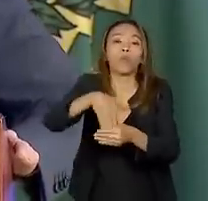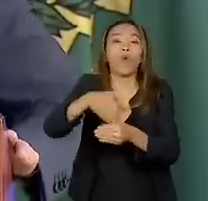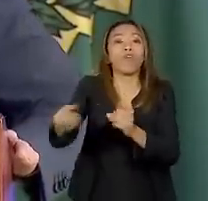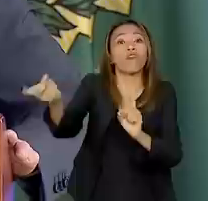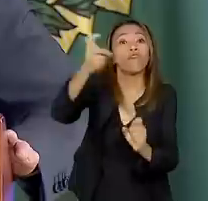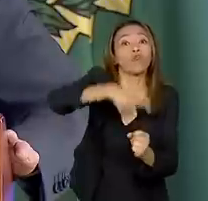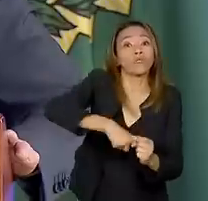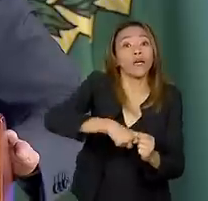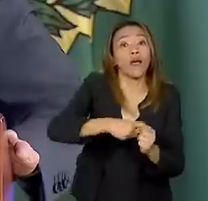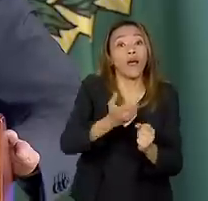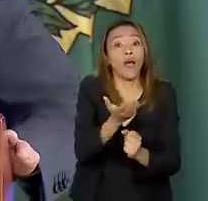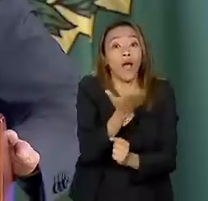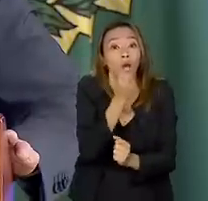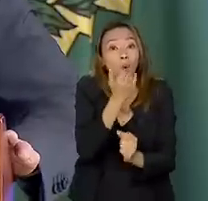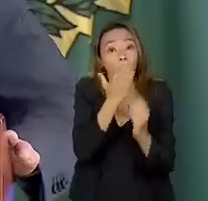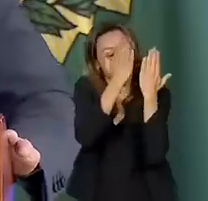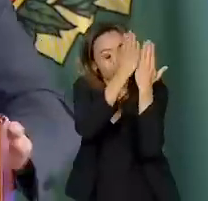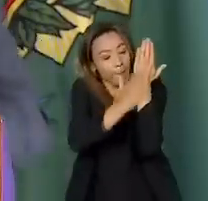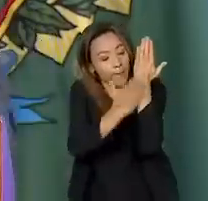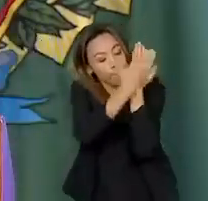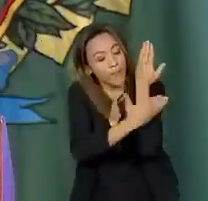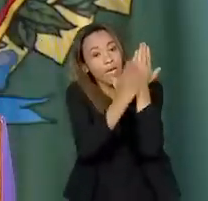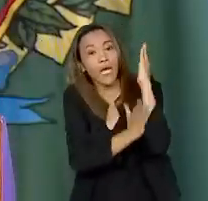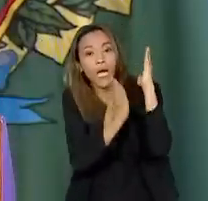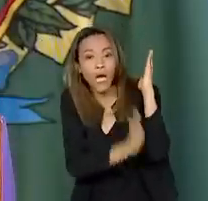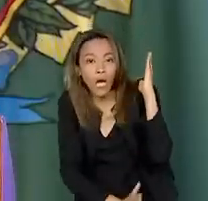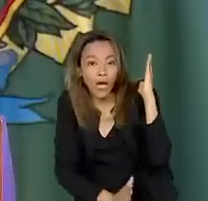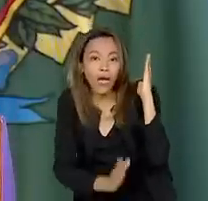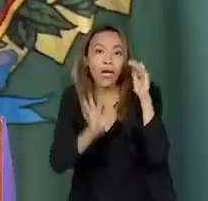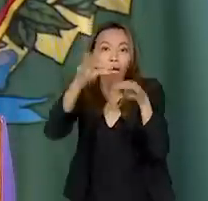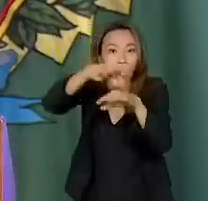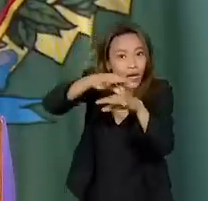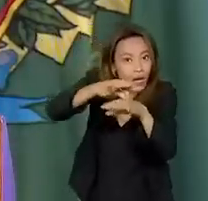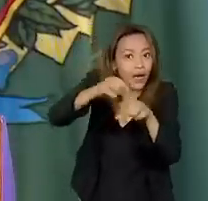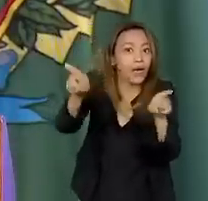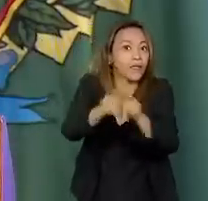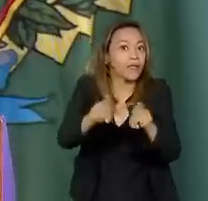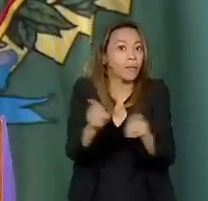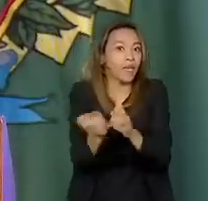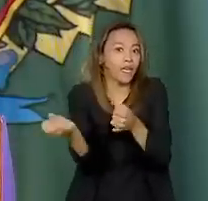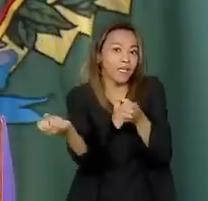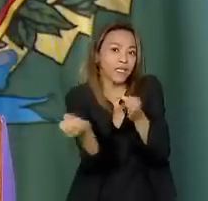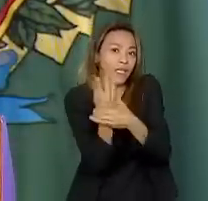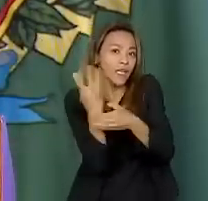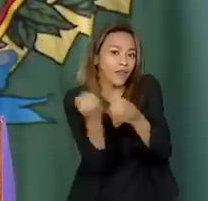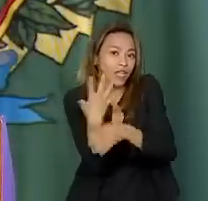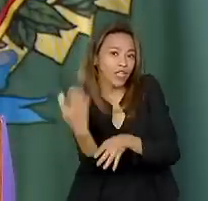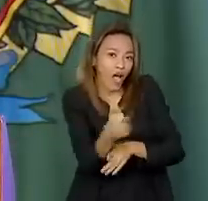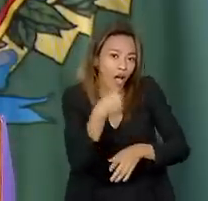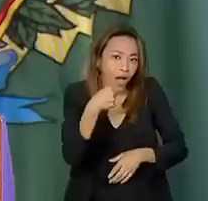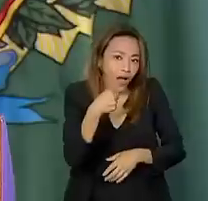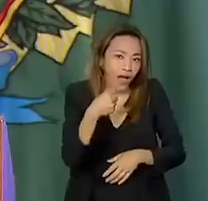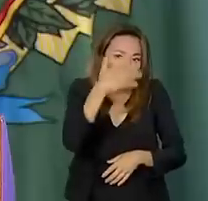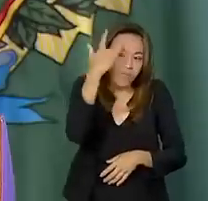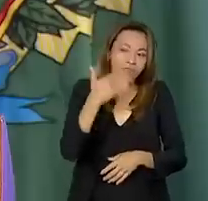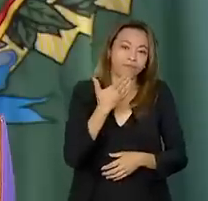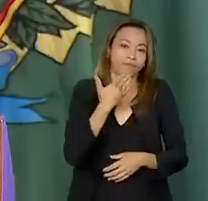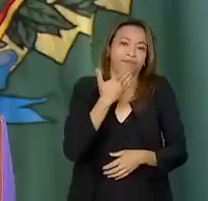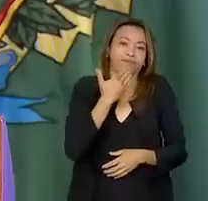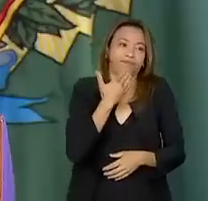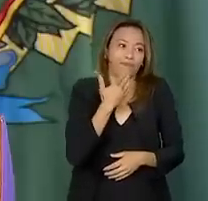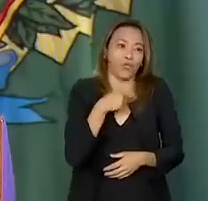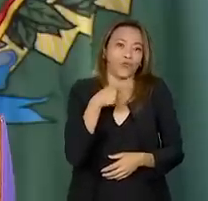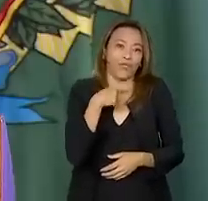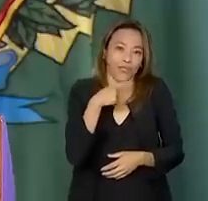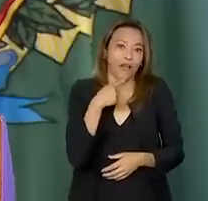picanha e tomar cerveja? Vocês estão obrigados, como muita gente duvidava disso. E hoje a gente já